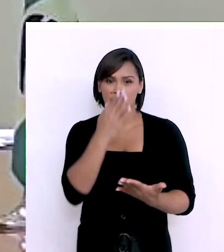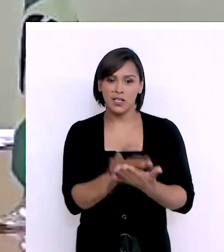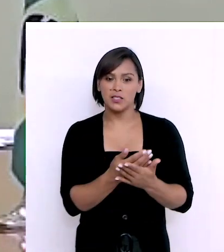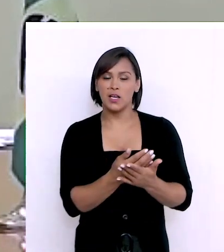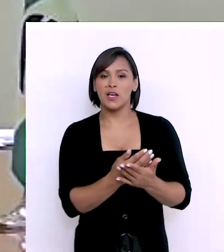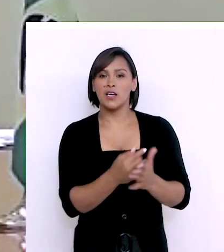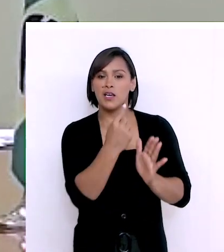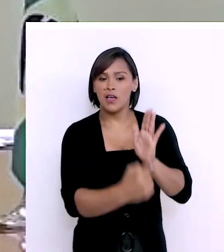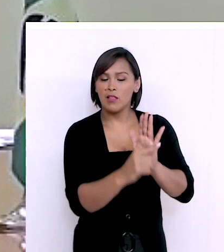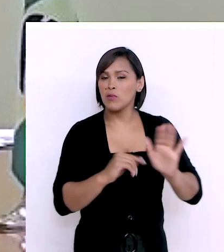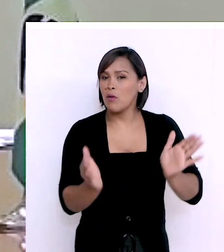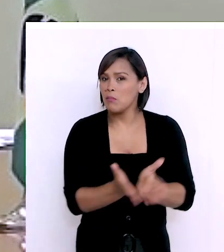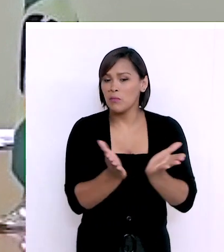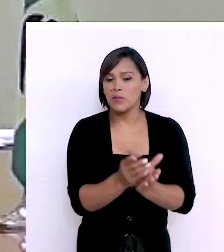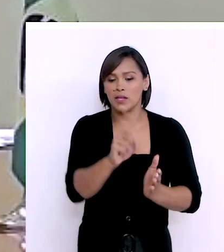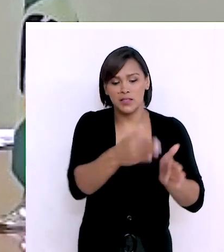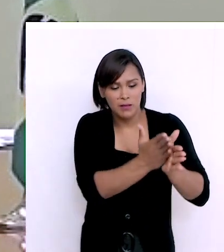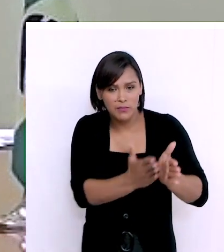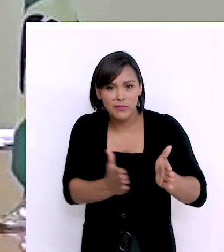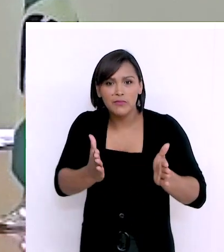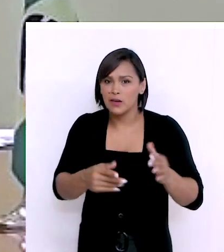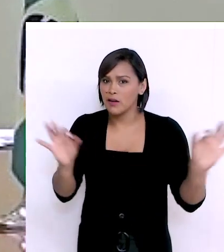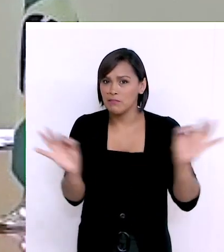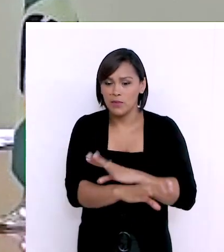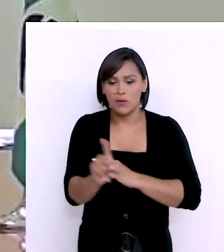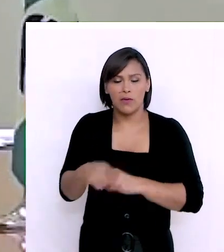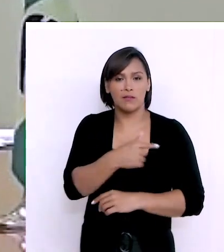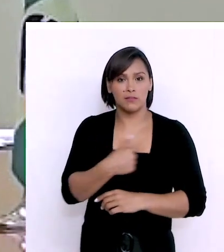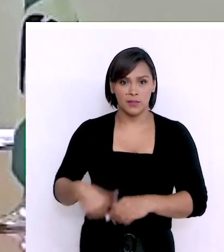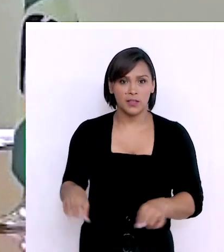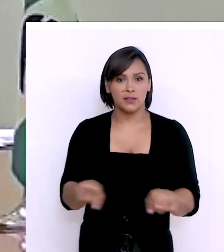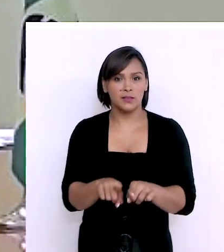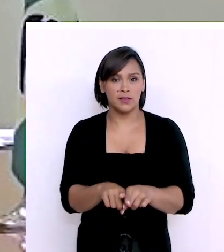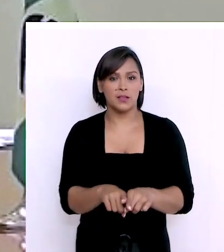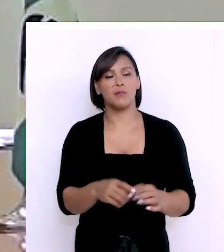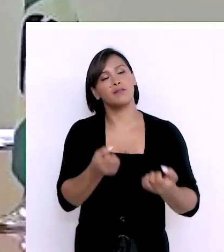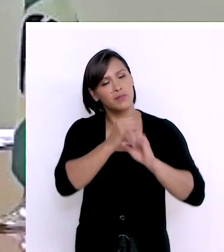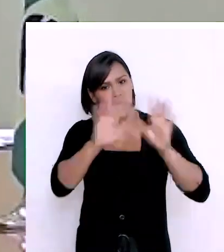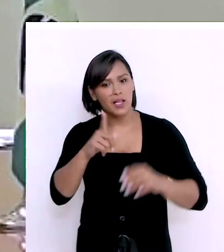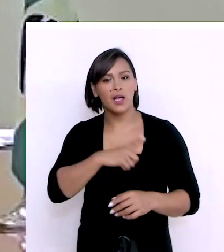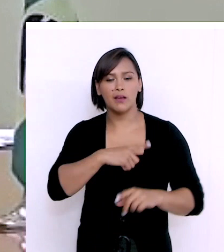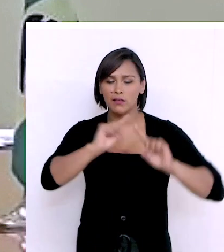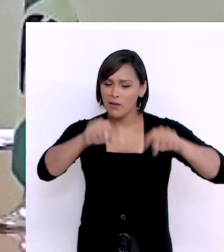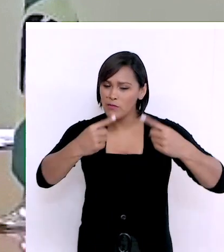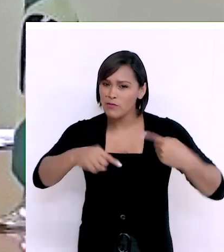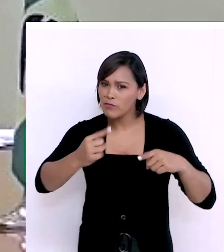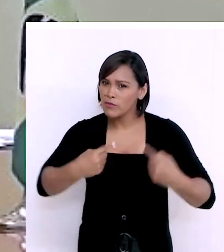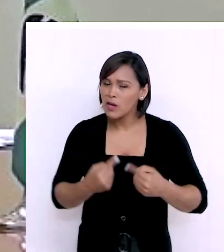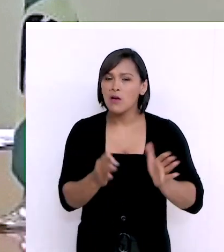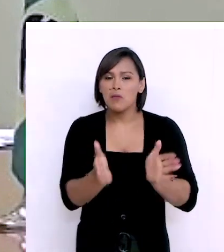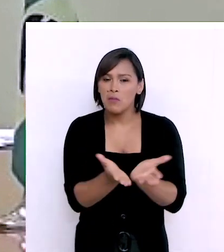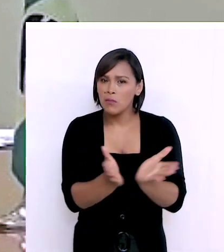a pobreza extrema nesse período mais recente, e evidentemente, enfim, ainda há desafios em termos de pobreza,